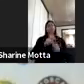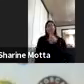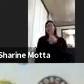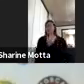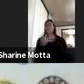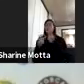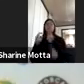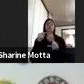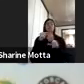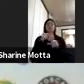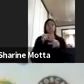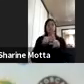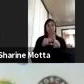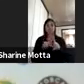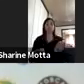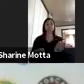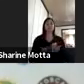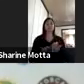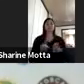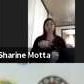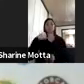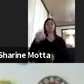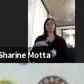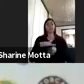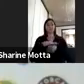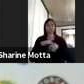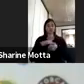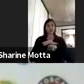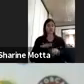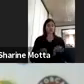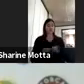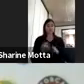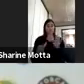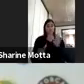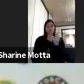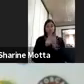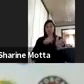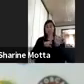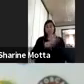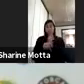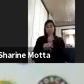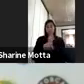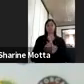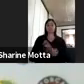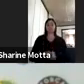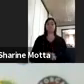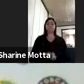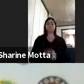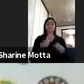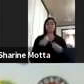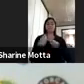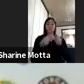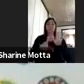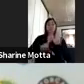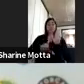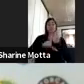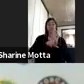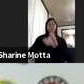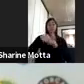que abrangem os homens, e ela vai falar sobre tudo isso na sequência. A minha primeira pergunta aqui é, como a legislação